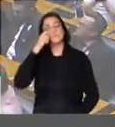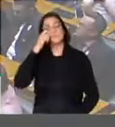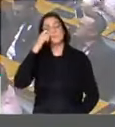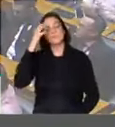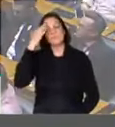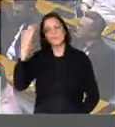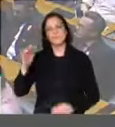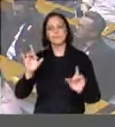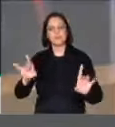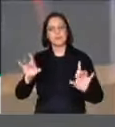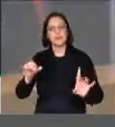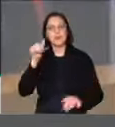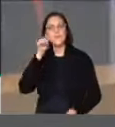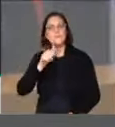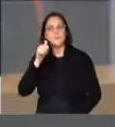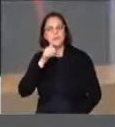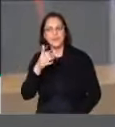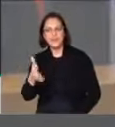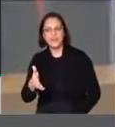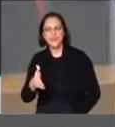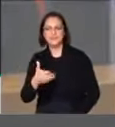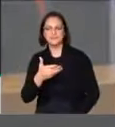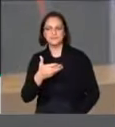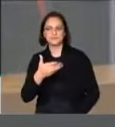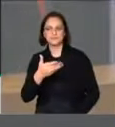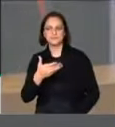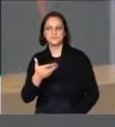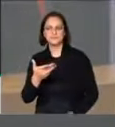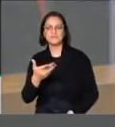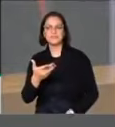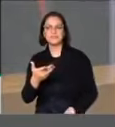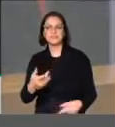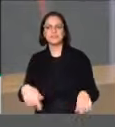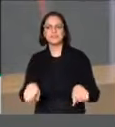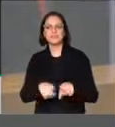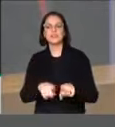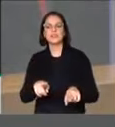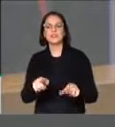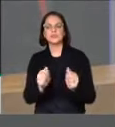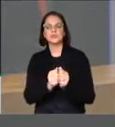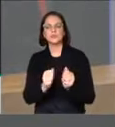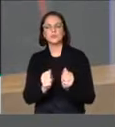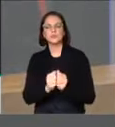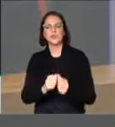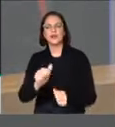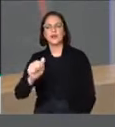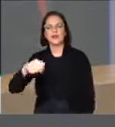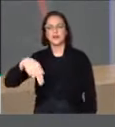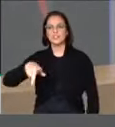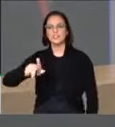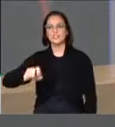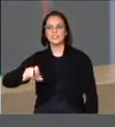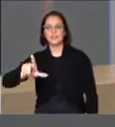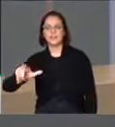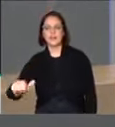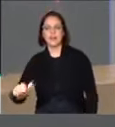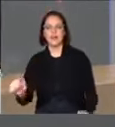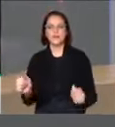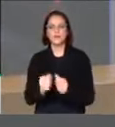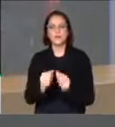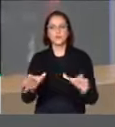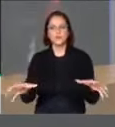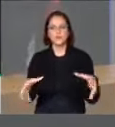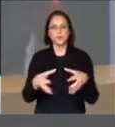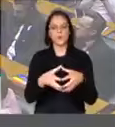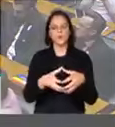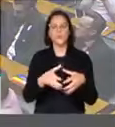está ali na frente, a minha companheira Ângela, do grupo Mães por Diversidade. Em nome